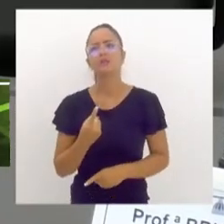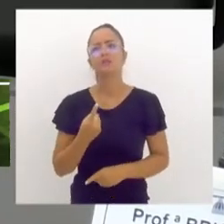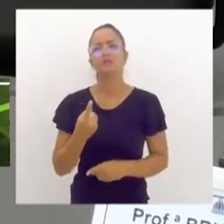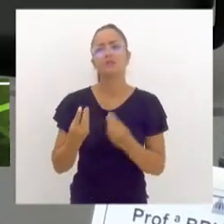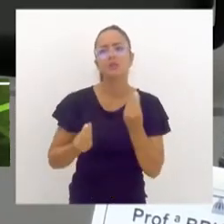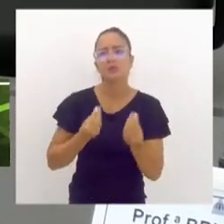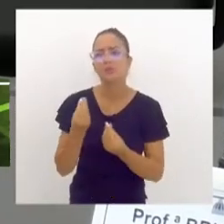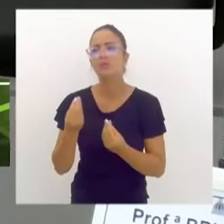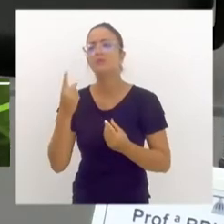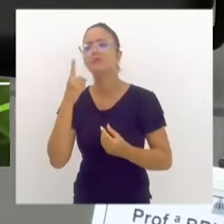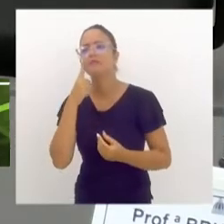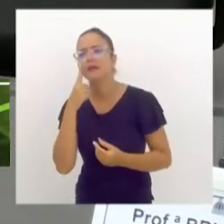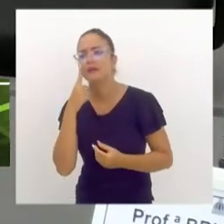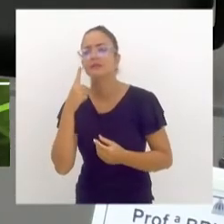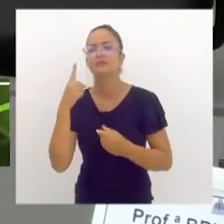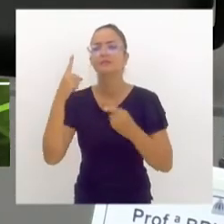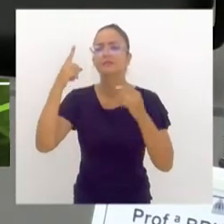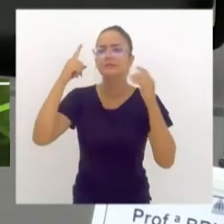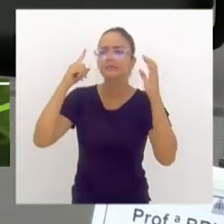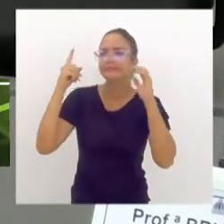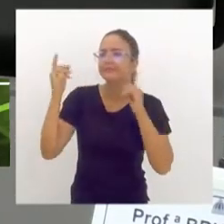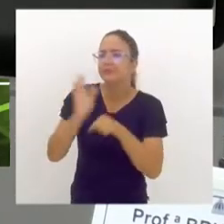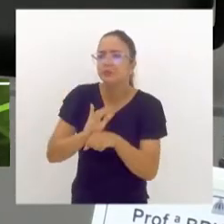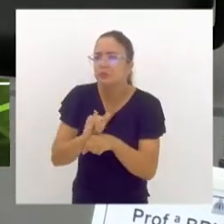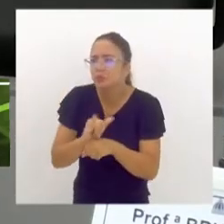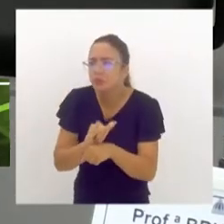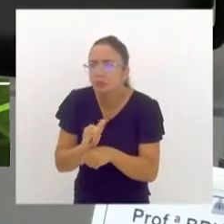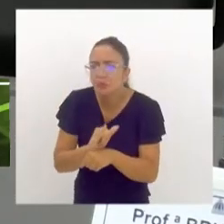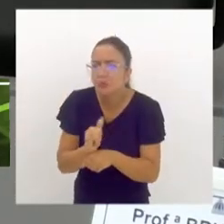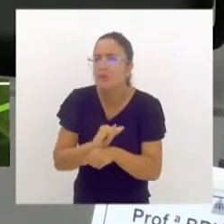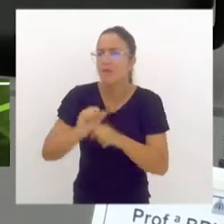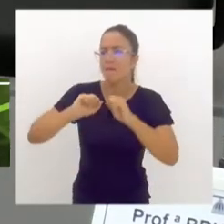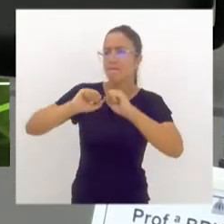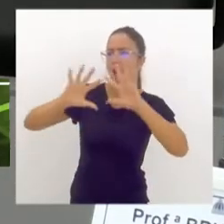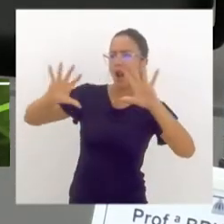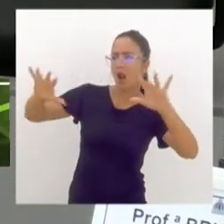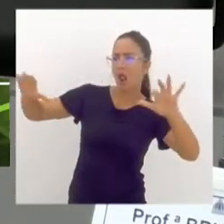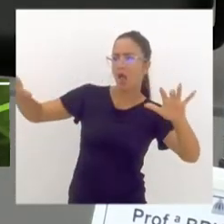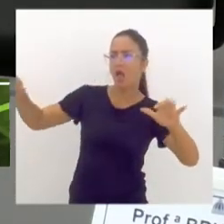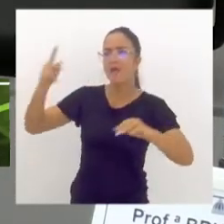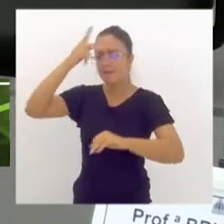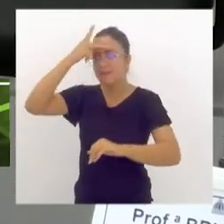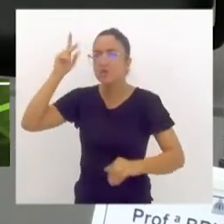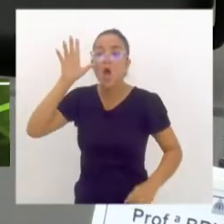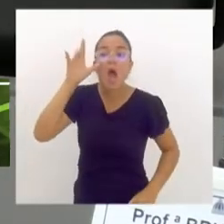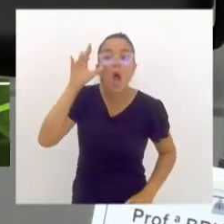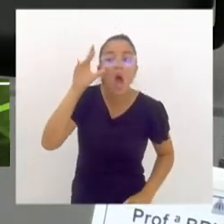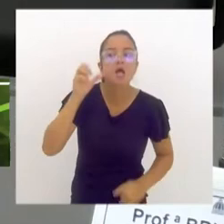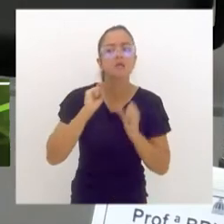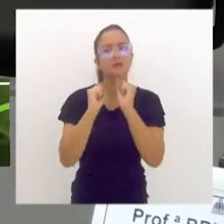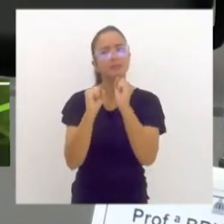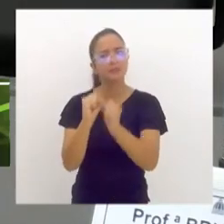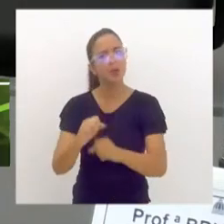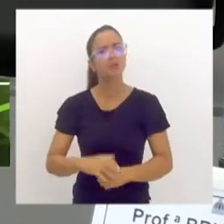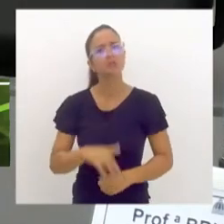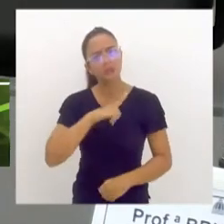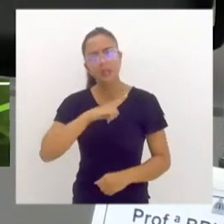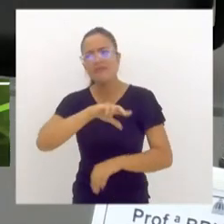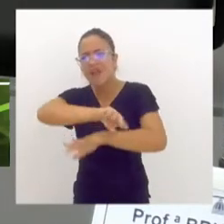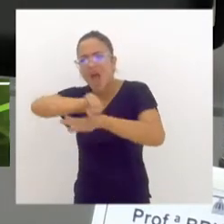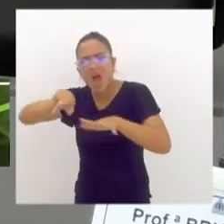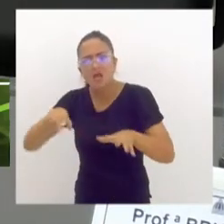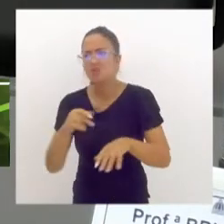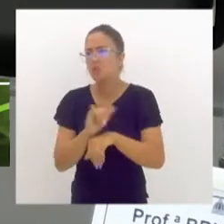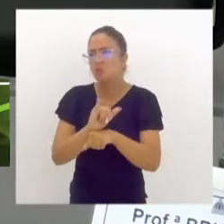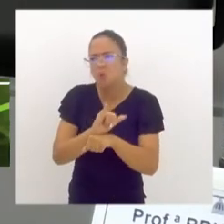fazer transmissões via YouTube, via os muitos mecanismos e plataformas que existem,